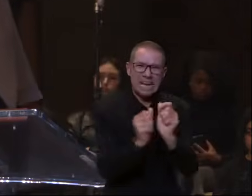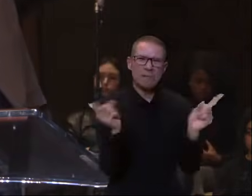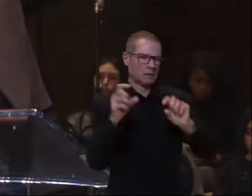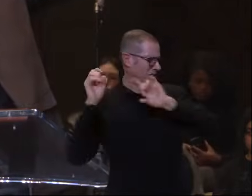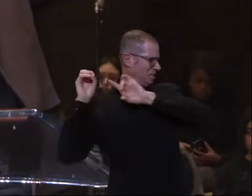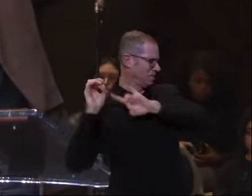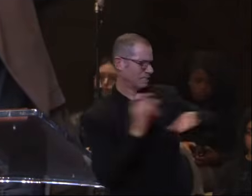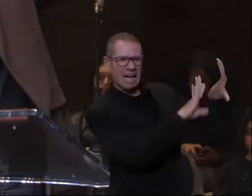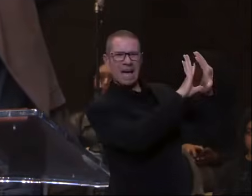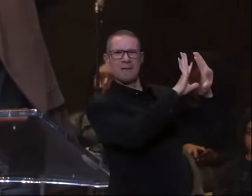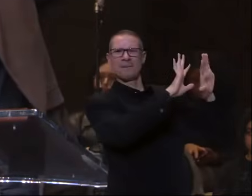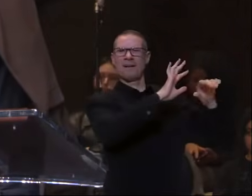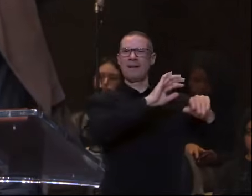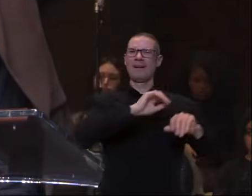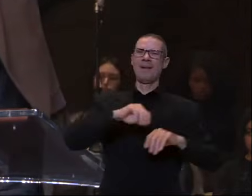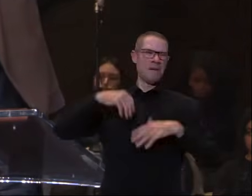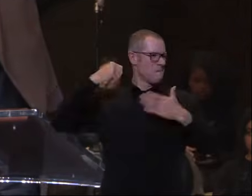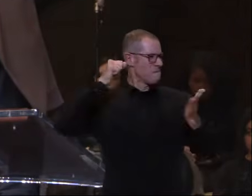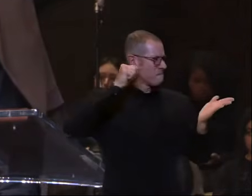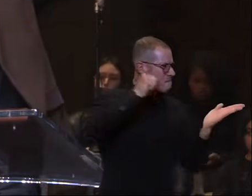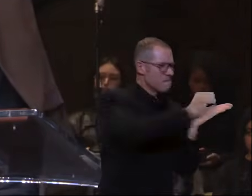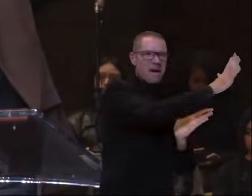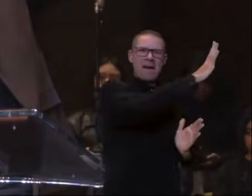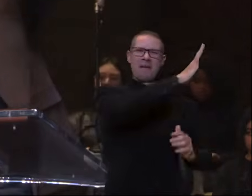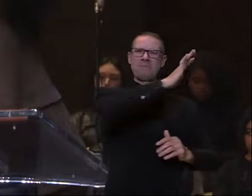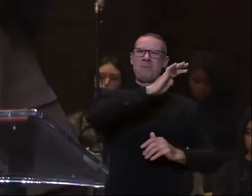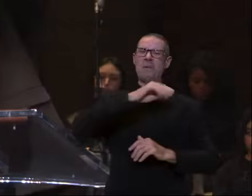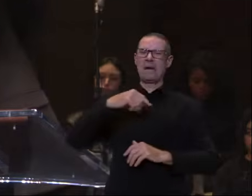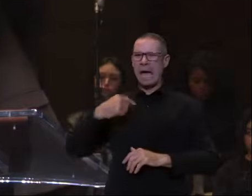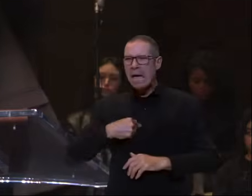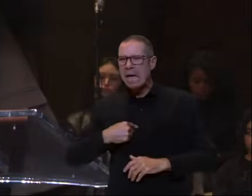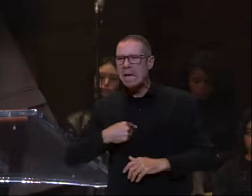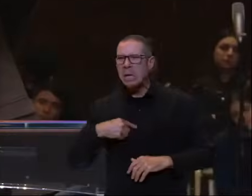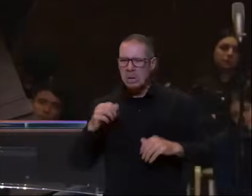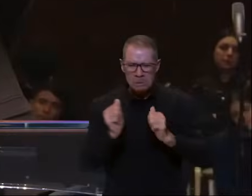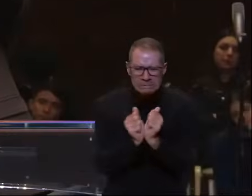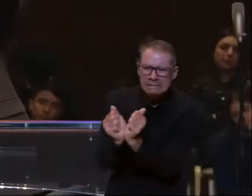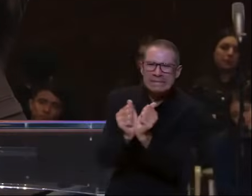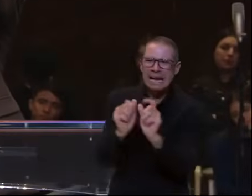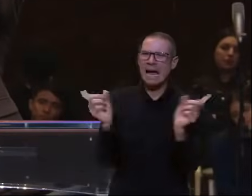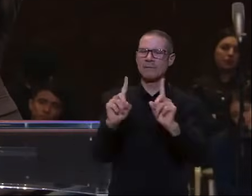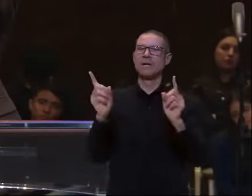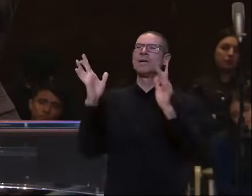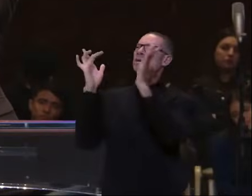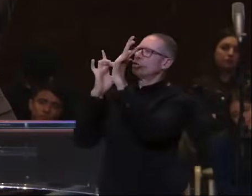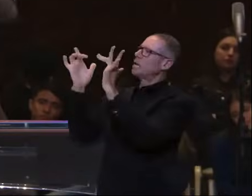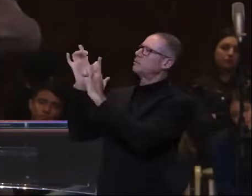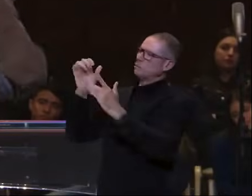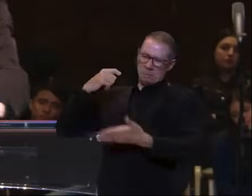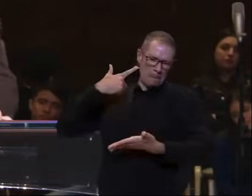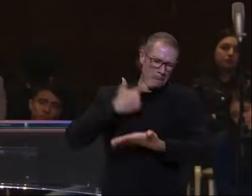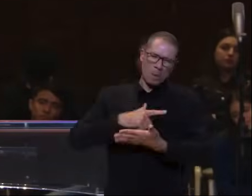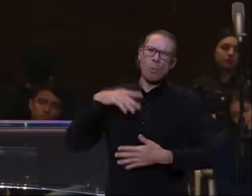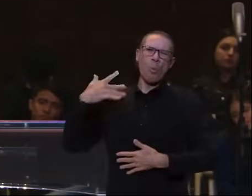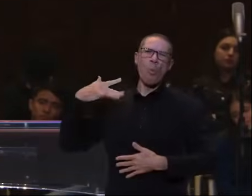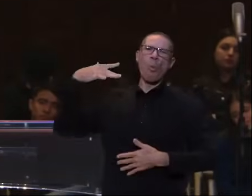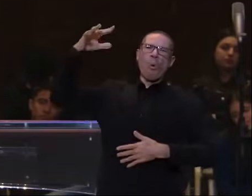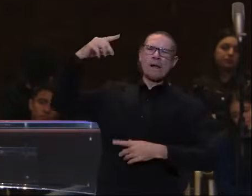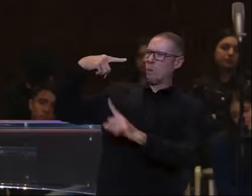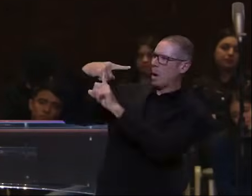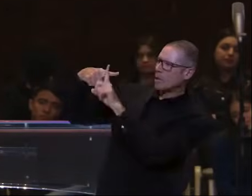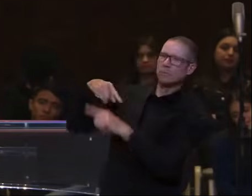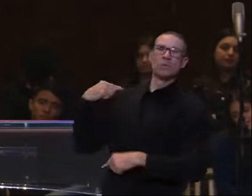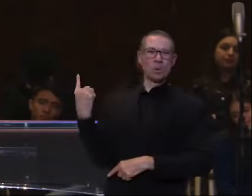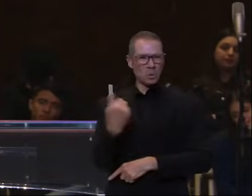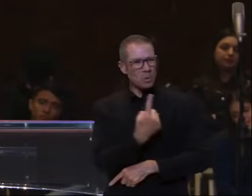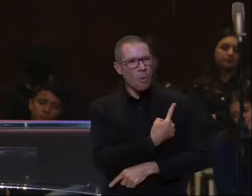para lá, vai embora. Eu não sou mais escravo. Jesus pagou um alto preço e mais. A Bíblia diz que nós